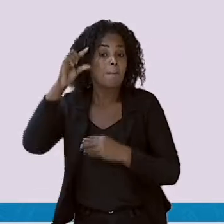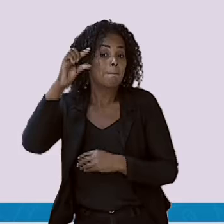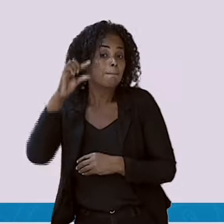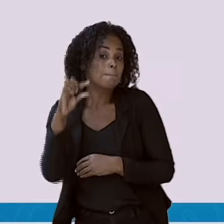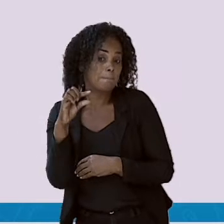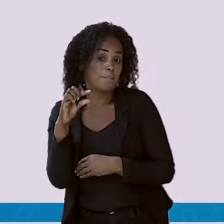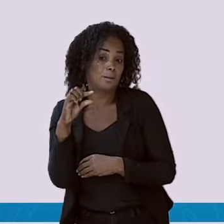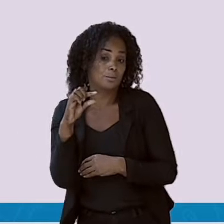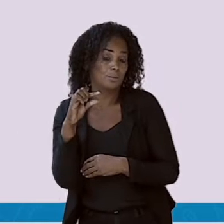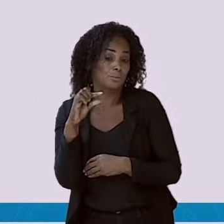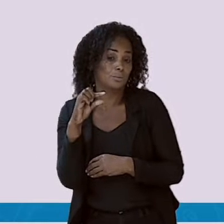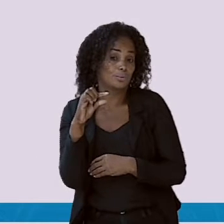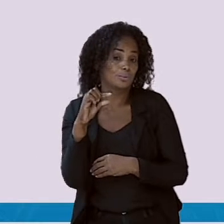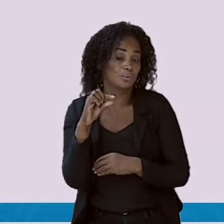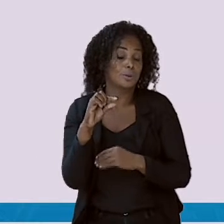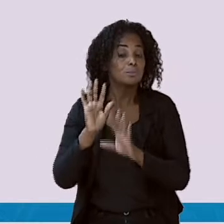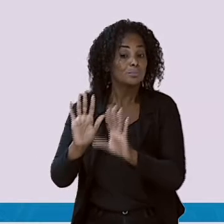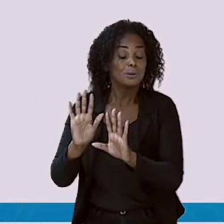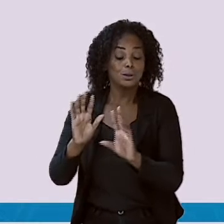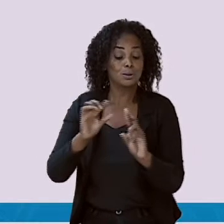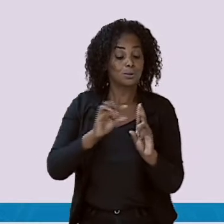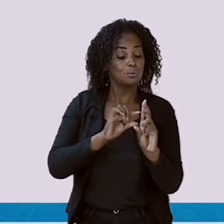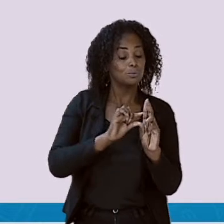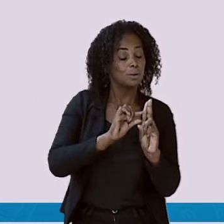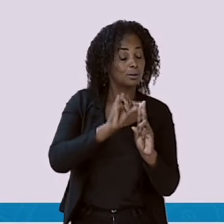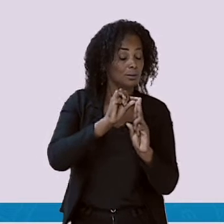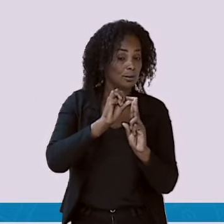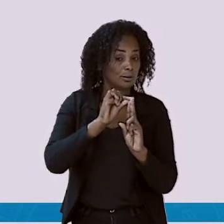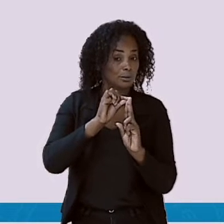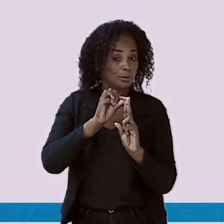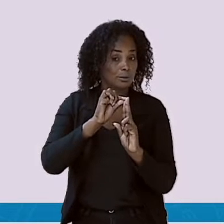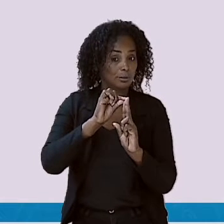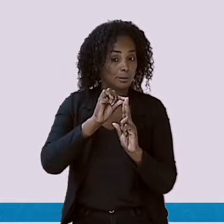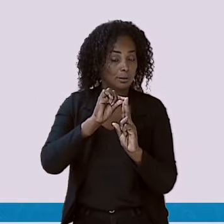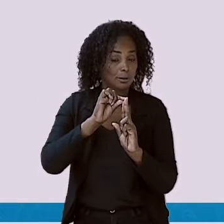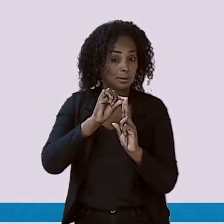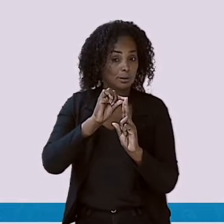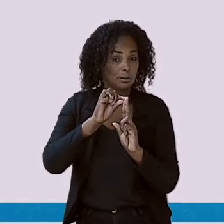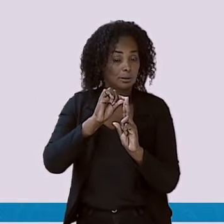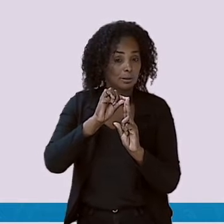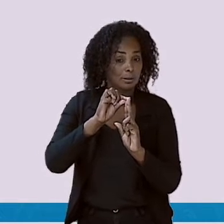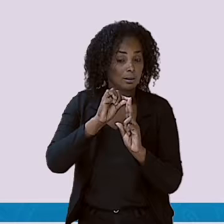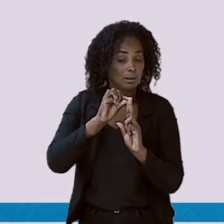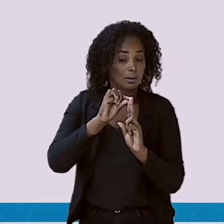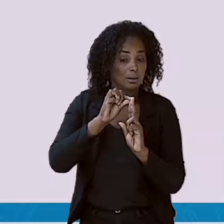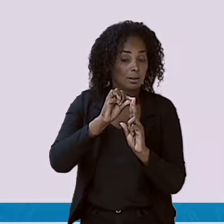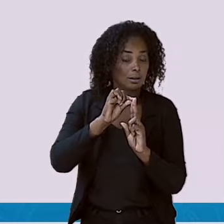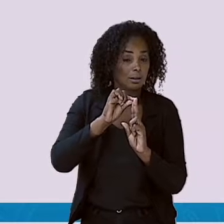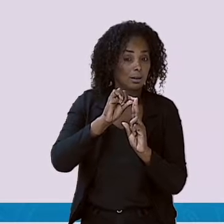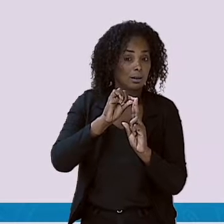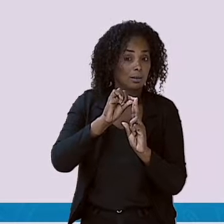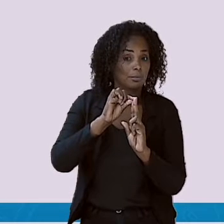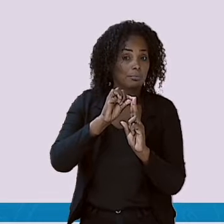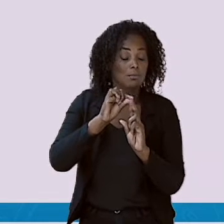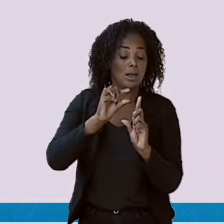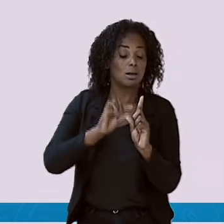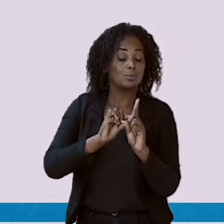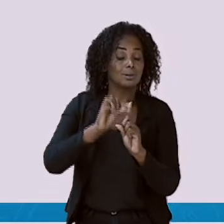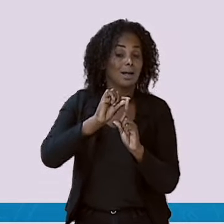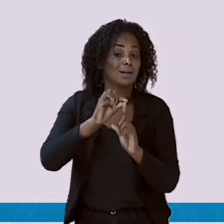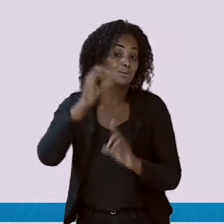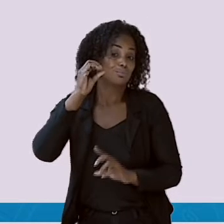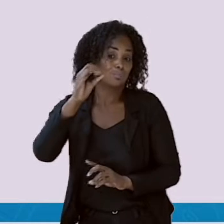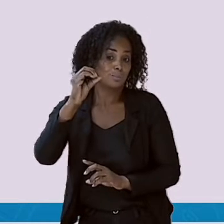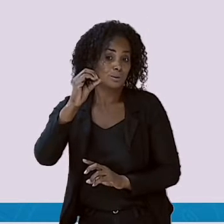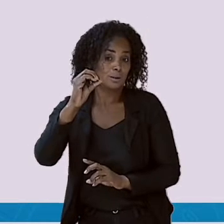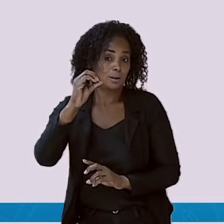minha dezena como está e coloco a minha unidade zerada, chamando assim esse número de um inteiro. Então, ele